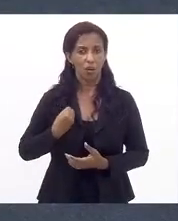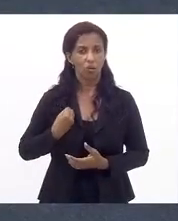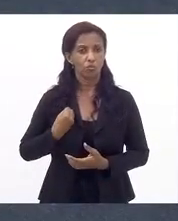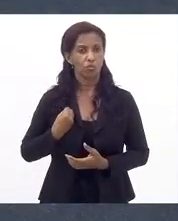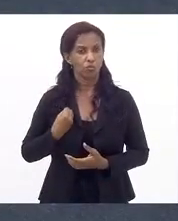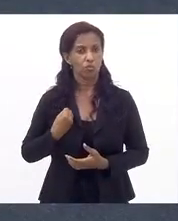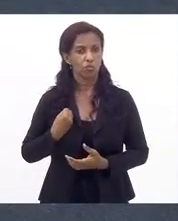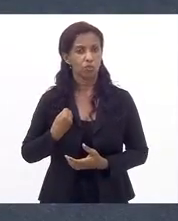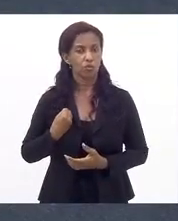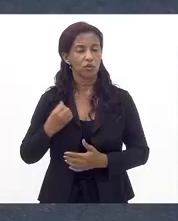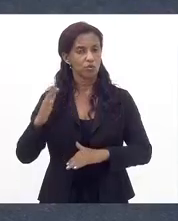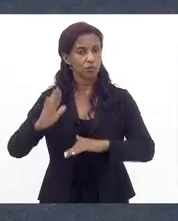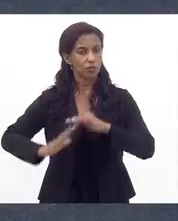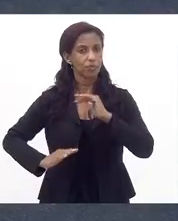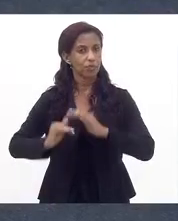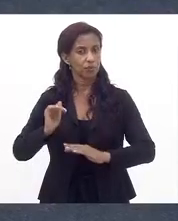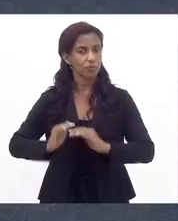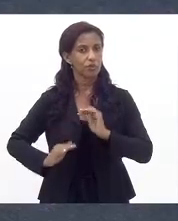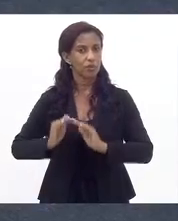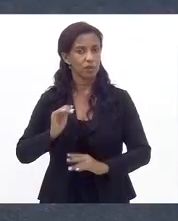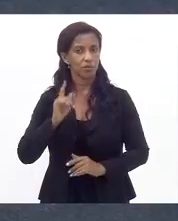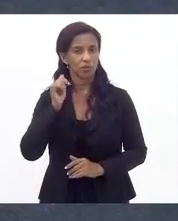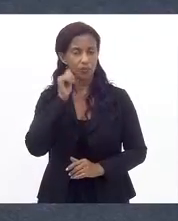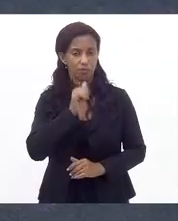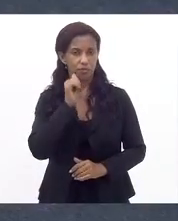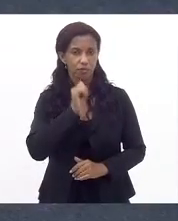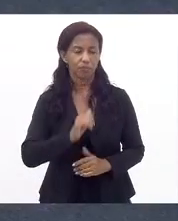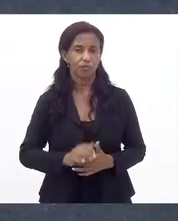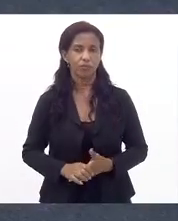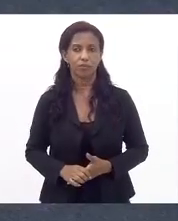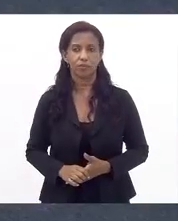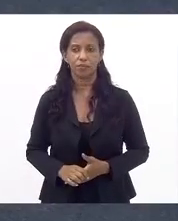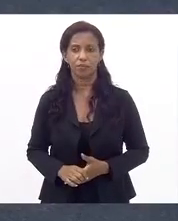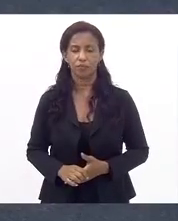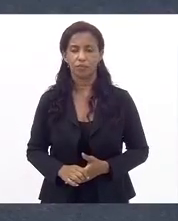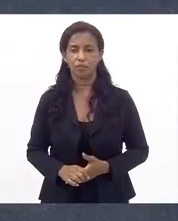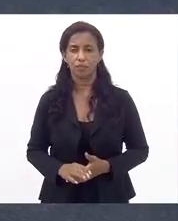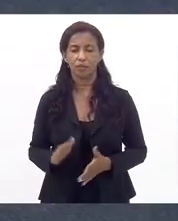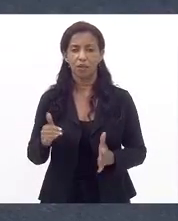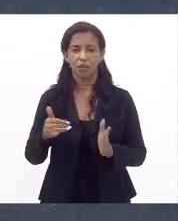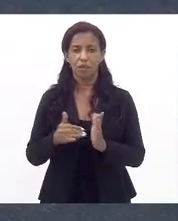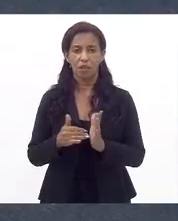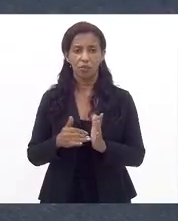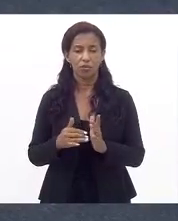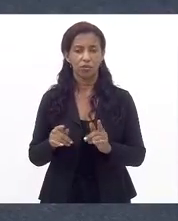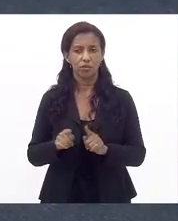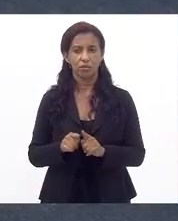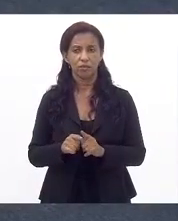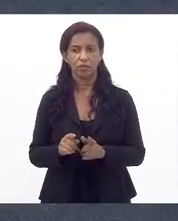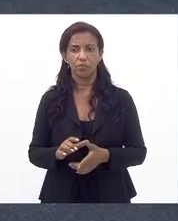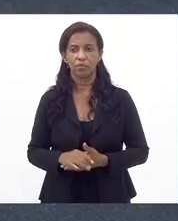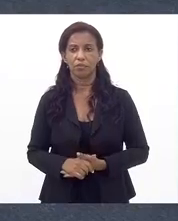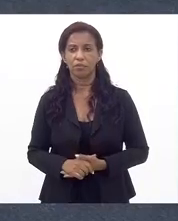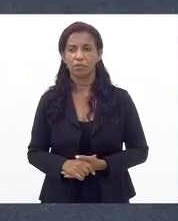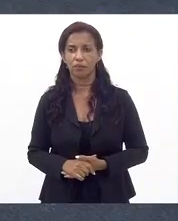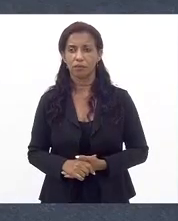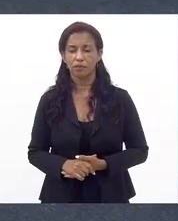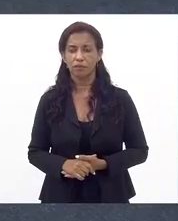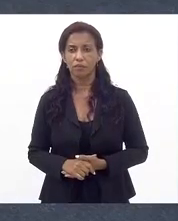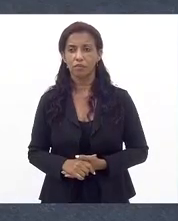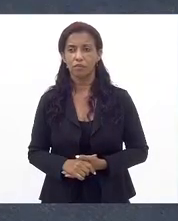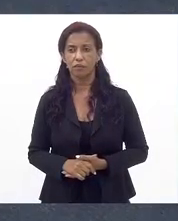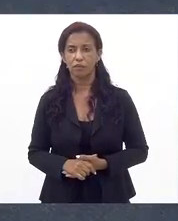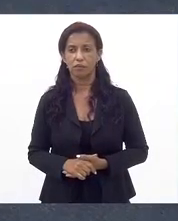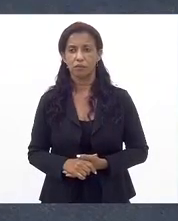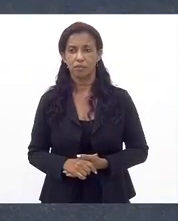considerável de principalmente em servidores mulheres quem é e a última questão aqui é que eu